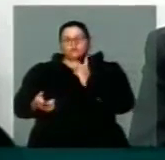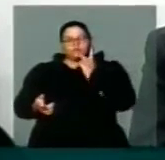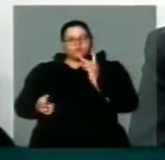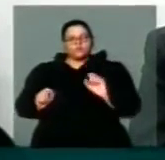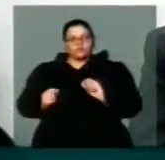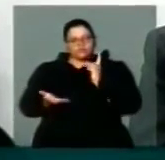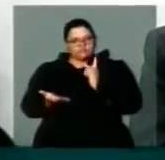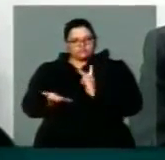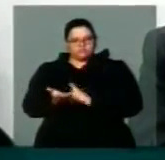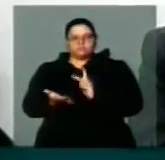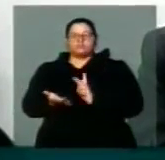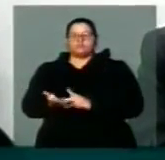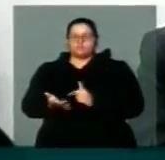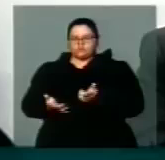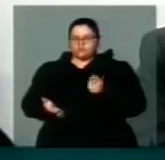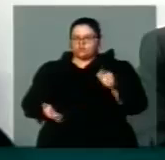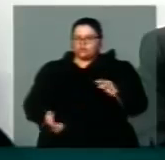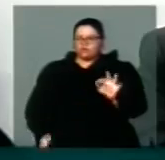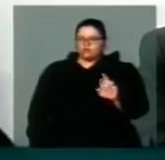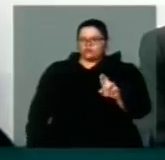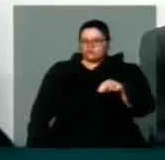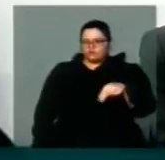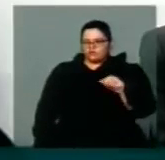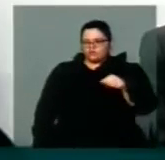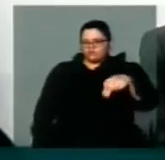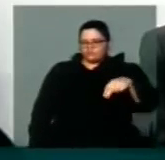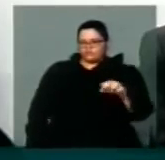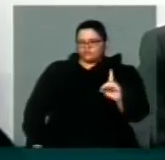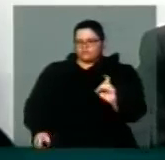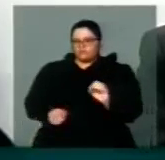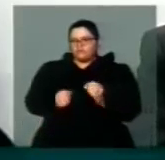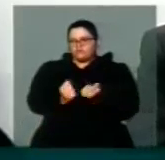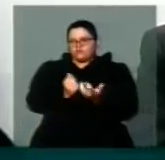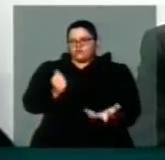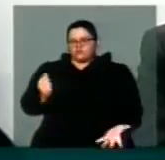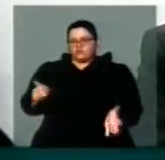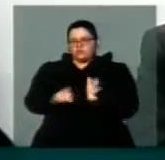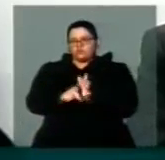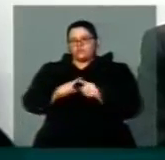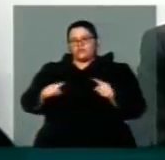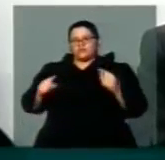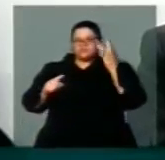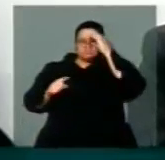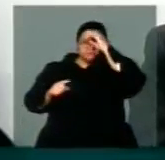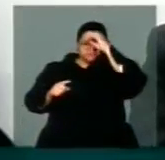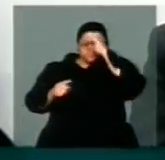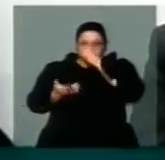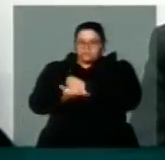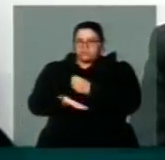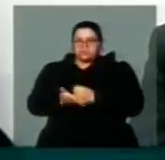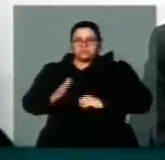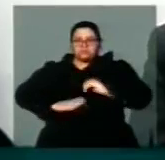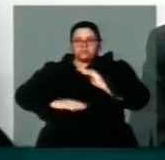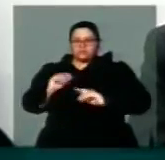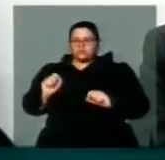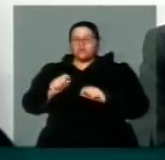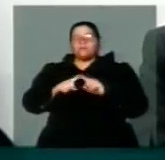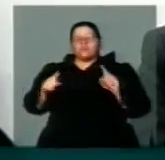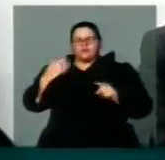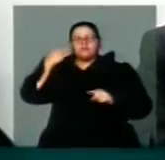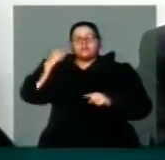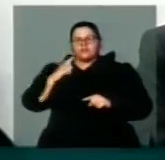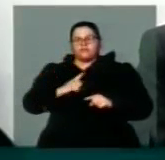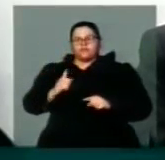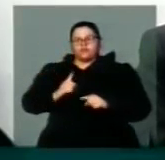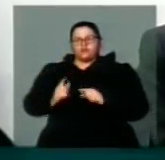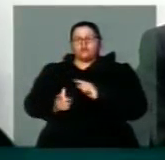Fernando Soares operava em favor do PMDB em tal diretoria, mas não sabe detalhes das operações e dos contratos, embora saiba que um cartel de empresas também funcionava